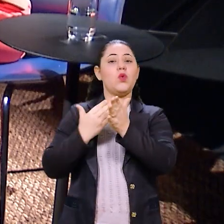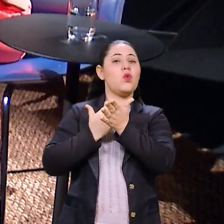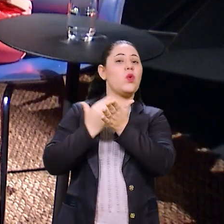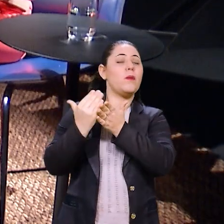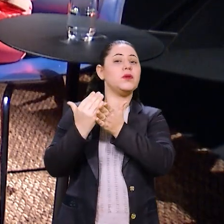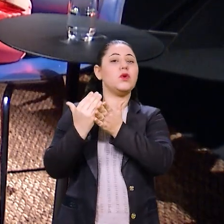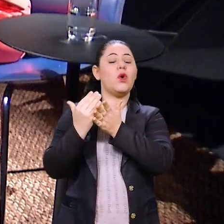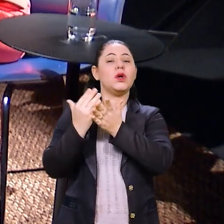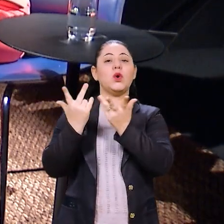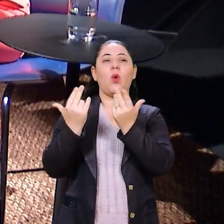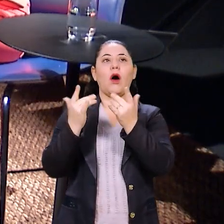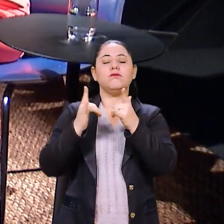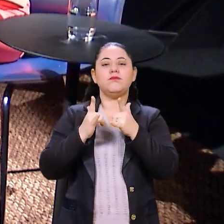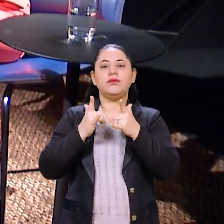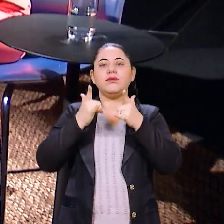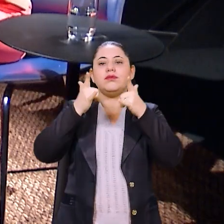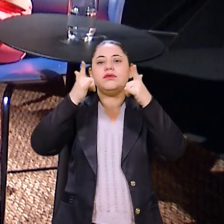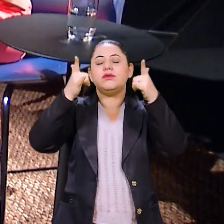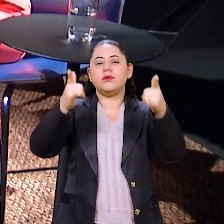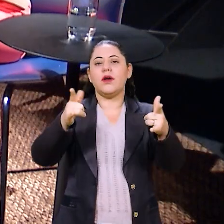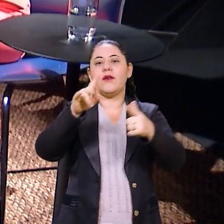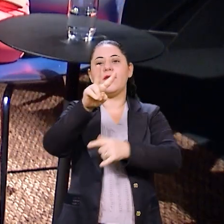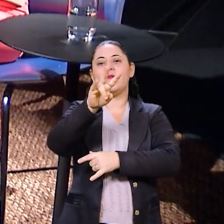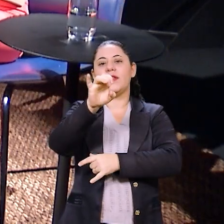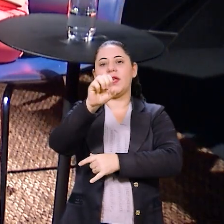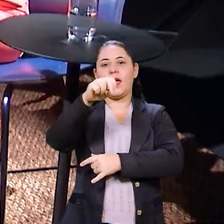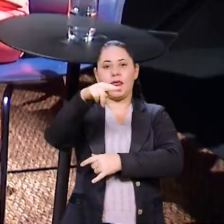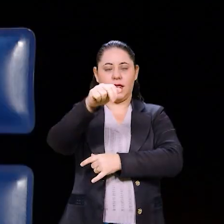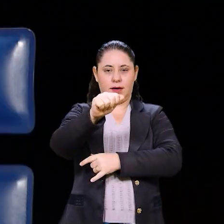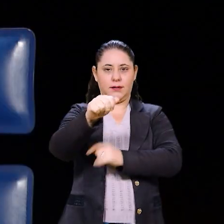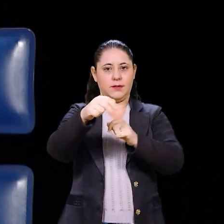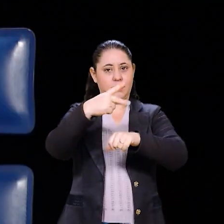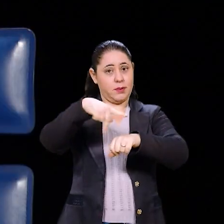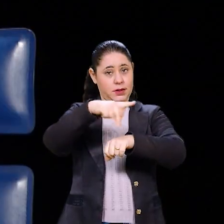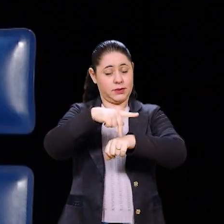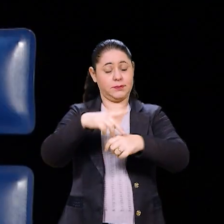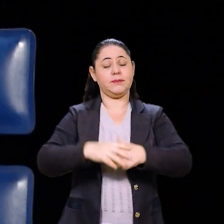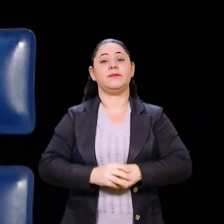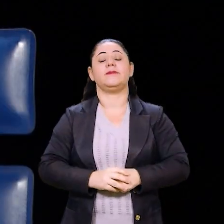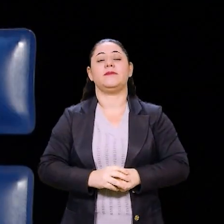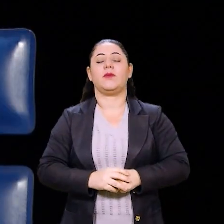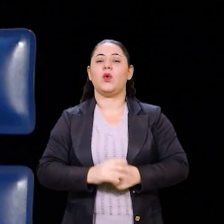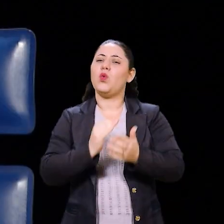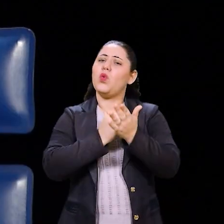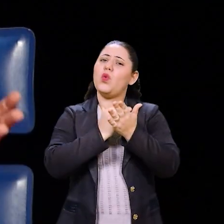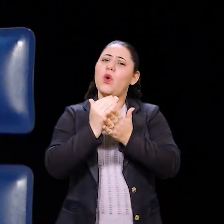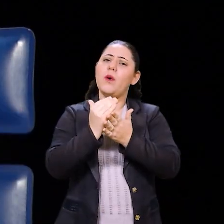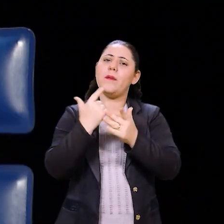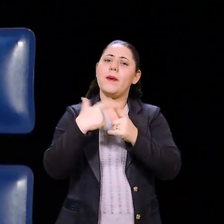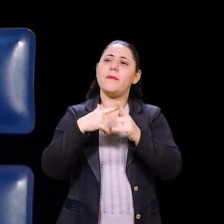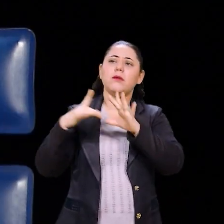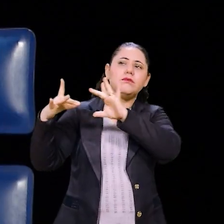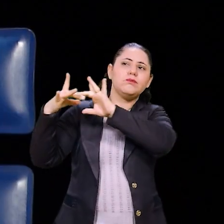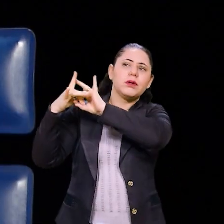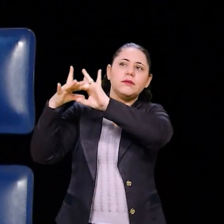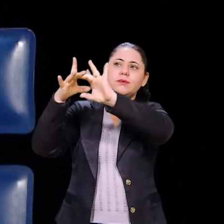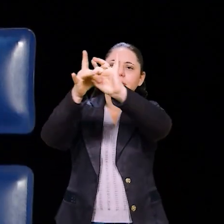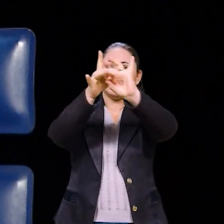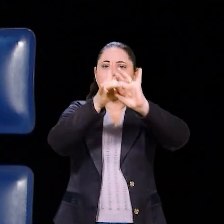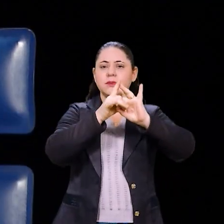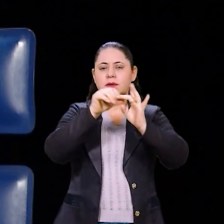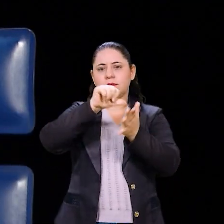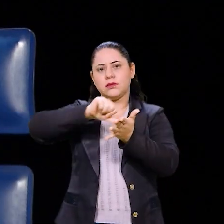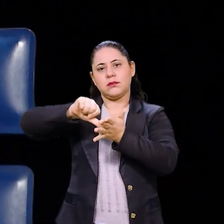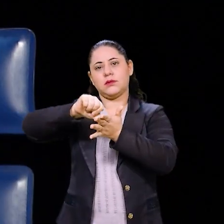que nasceu essa ponte que você começou a fazer em Viena. Foi. Então, tudo começa por